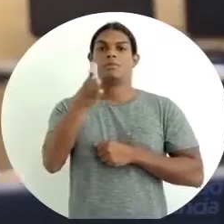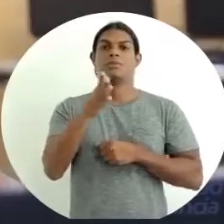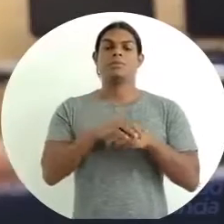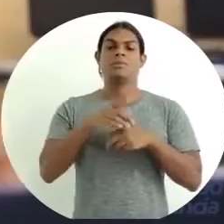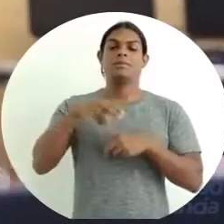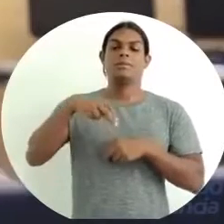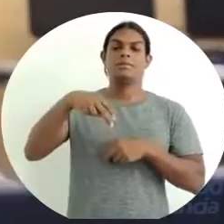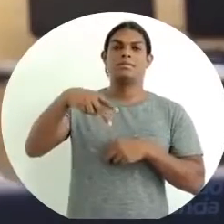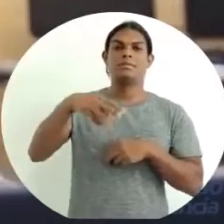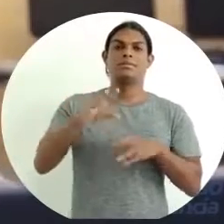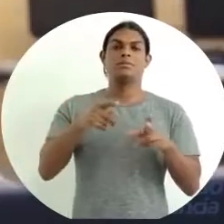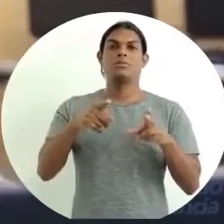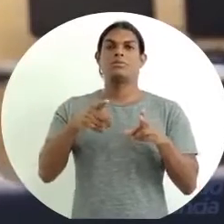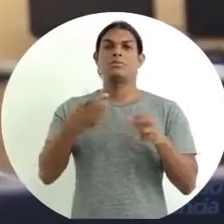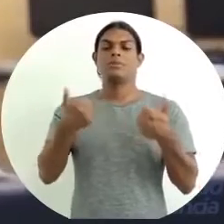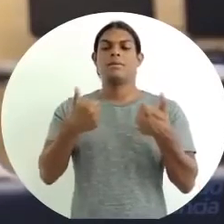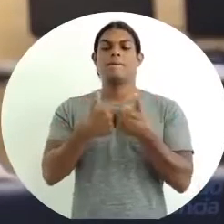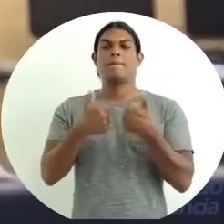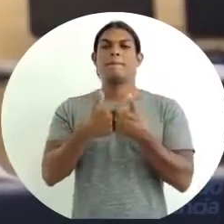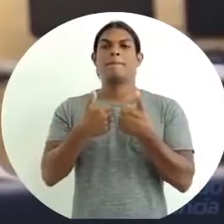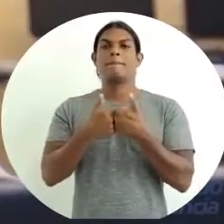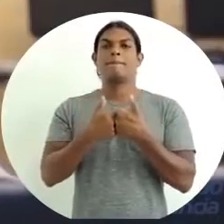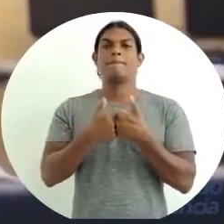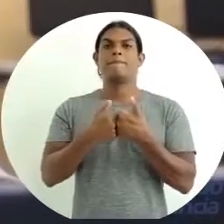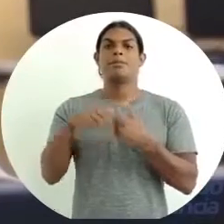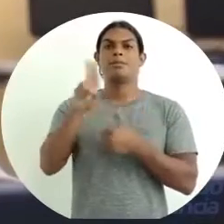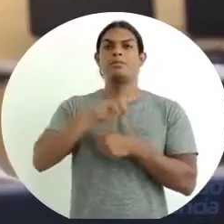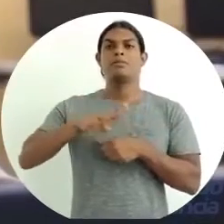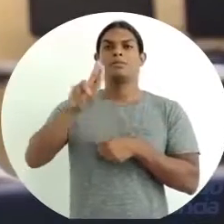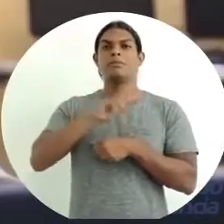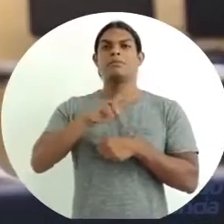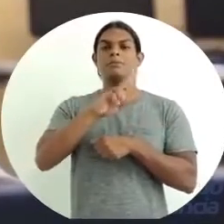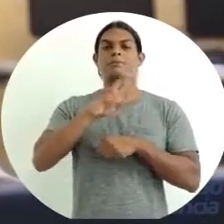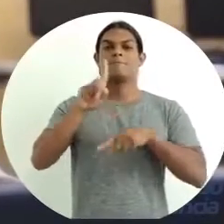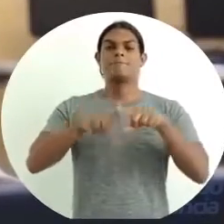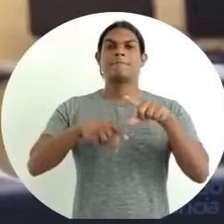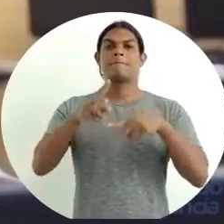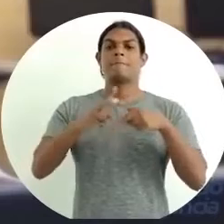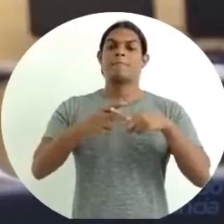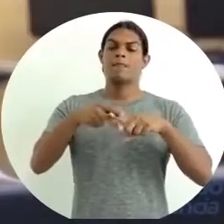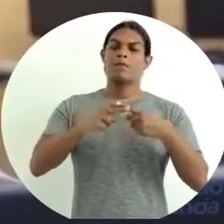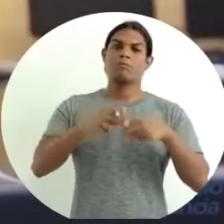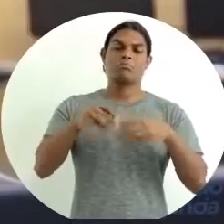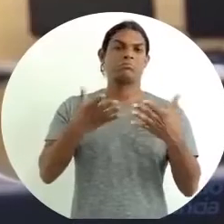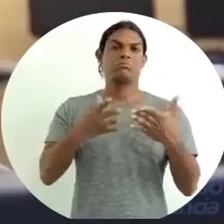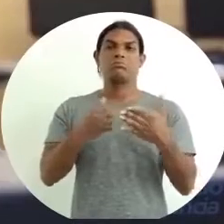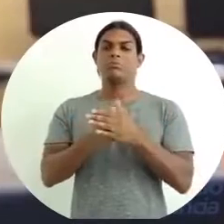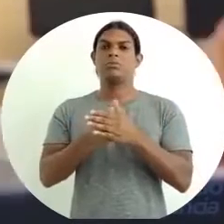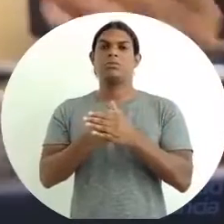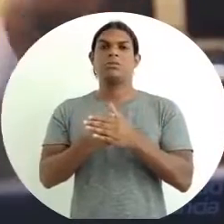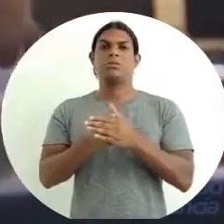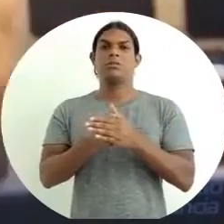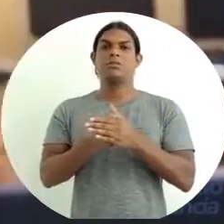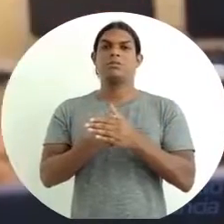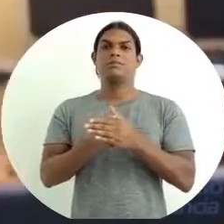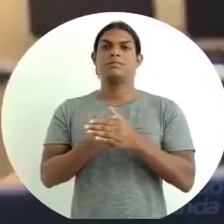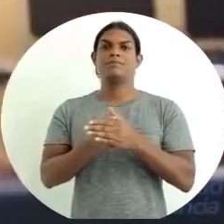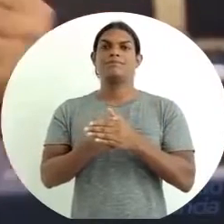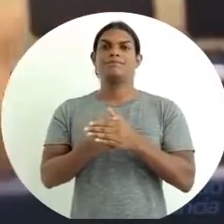alguma ferramenta que, por imperícia ou própria negligência dele, vem atingir você. Não foi o seu trabalho que você estava fazendo, você foi atingido